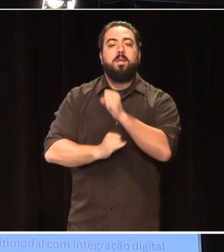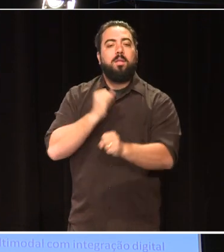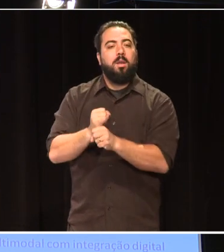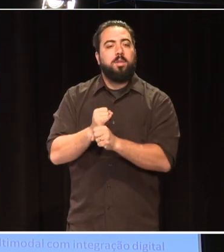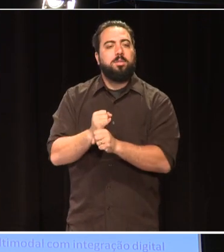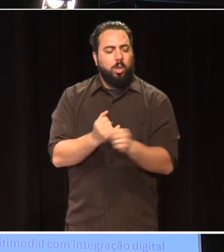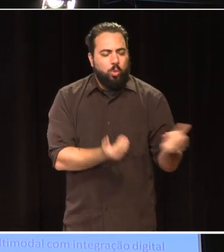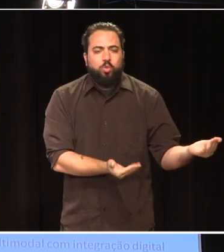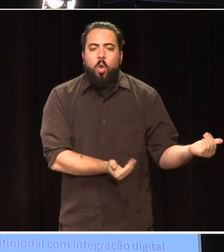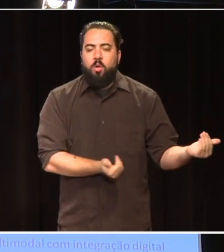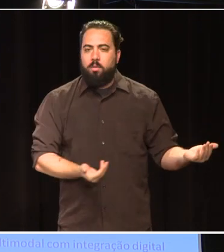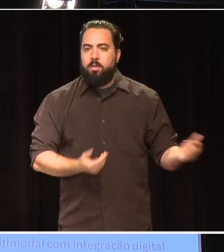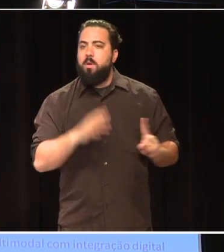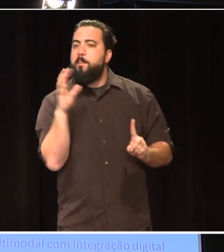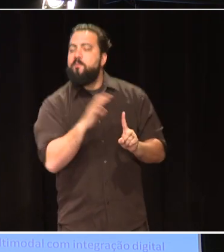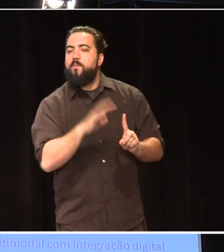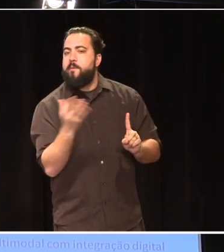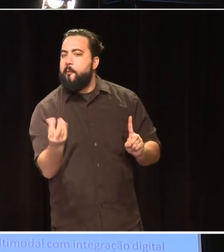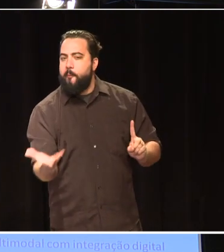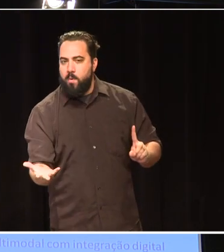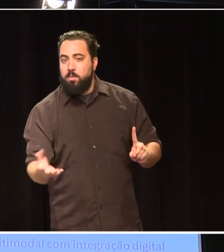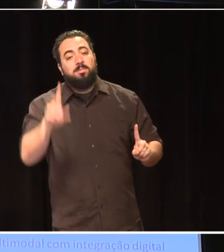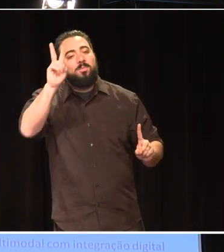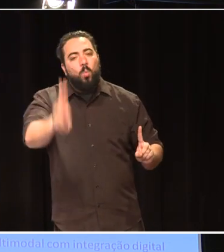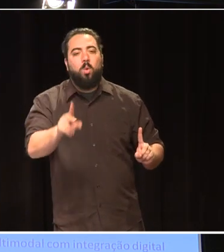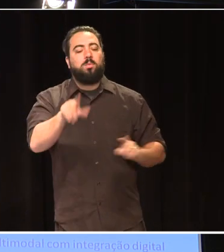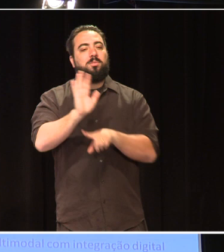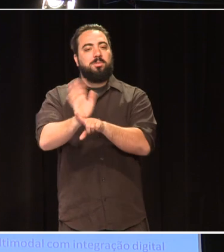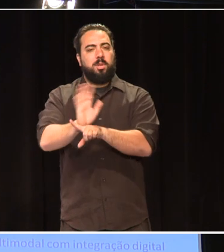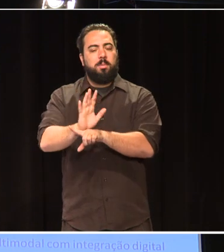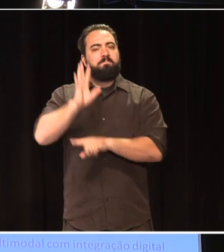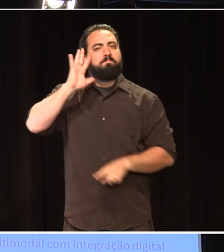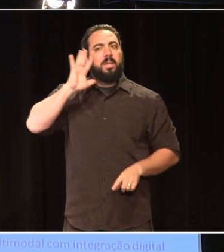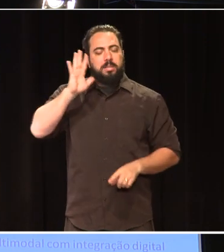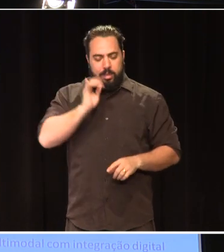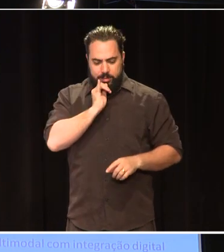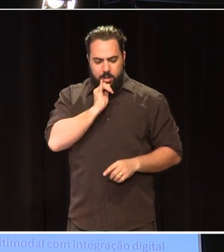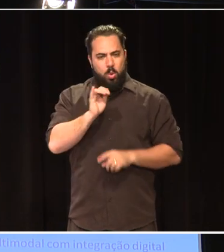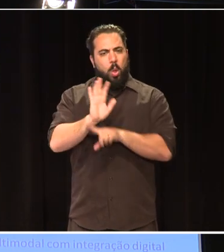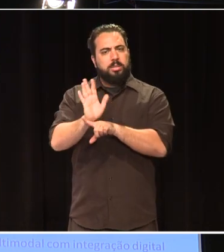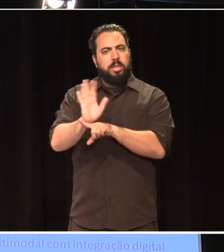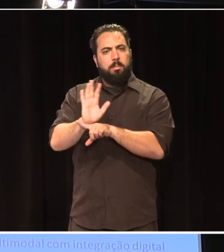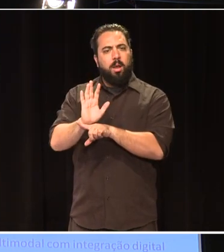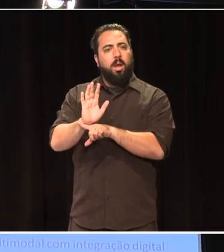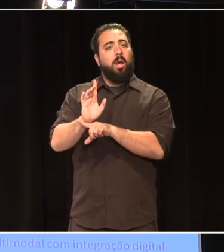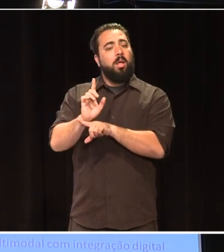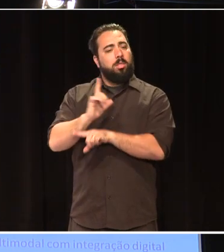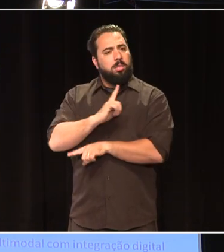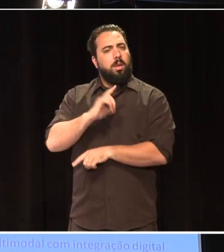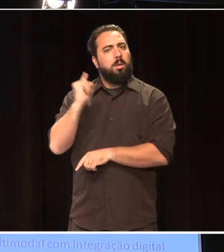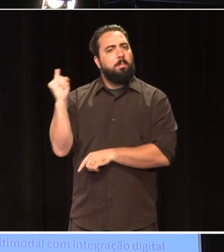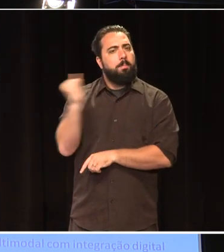nossos jovens, enfim. Então era o mesmo medo quando começou o cinema. E se a gente pensar no cinema, a importância do cinema para a